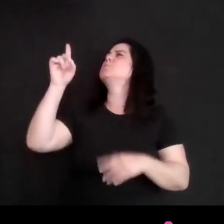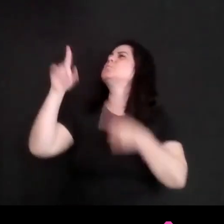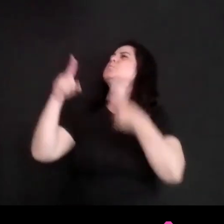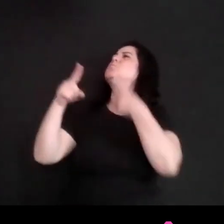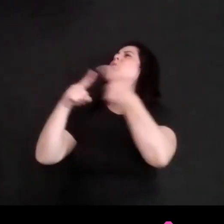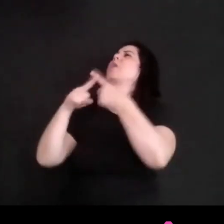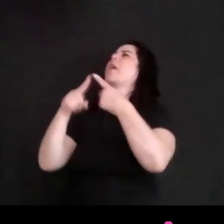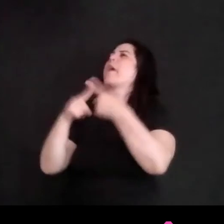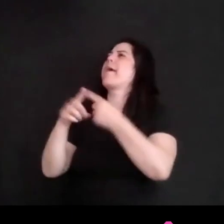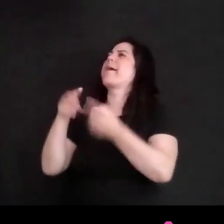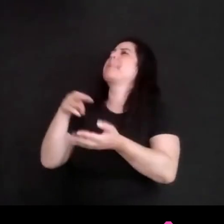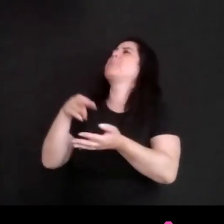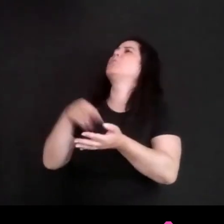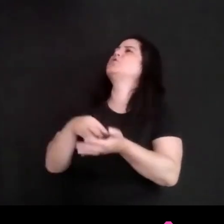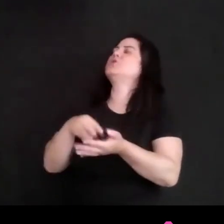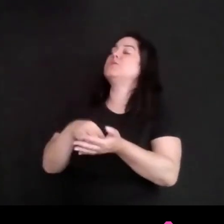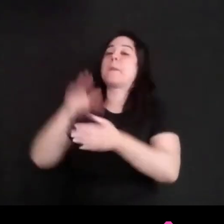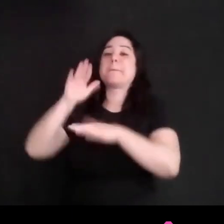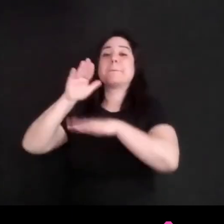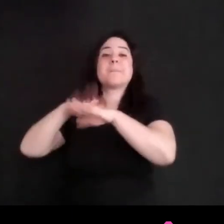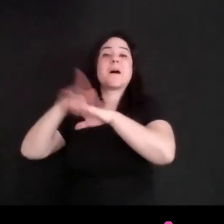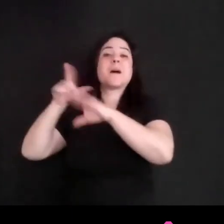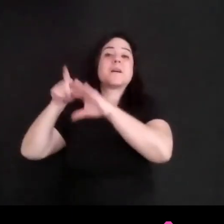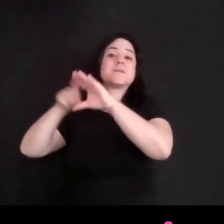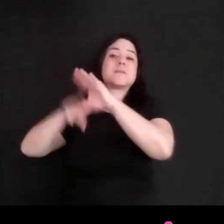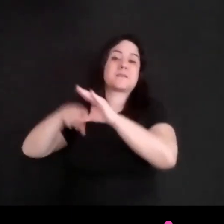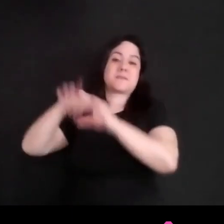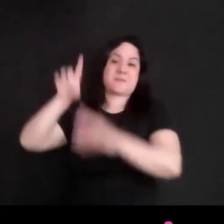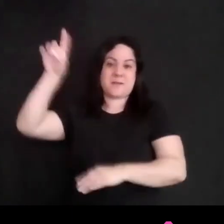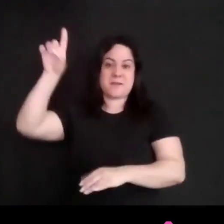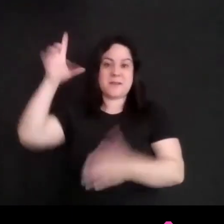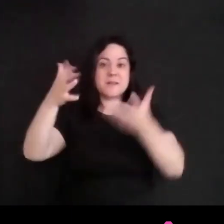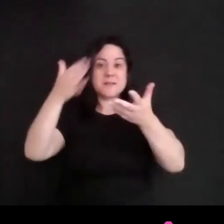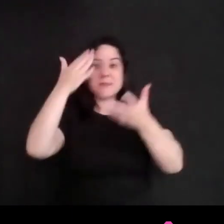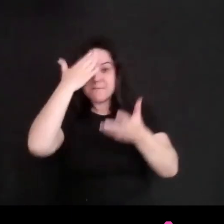nós dependeremos dele. E quer saber de uma coisa muito boa?